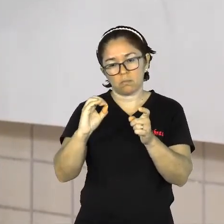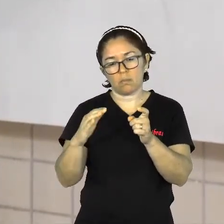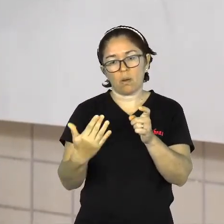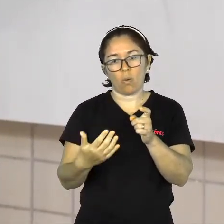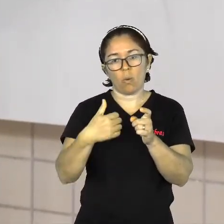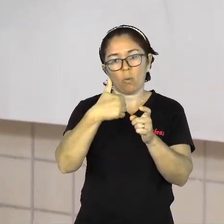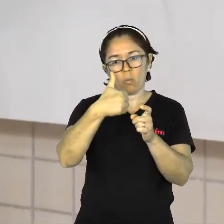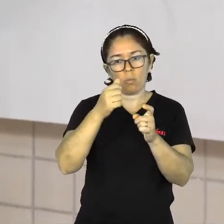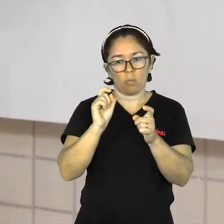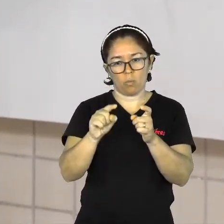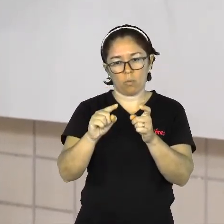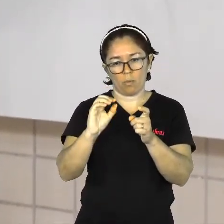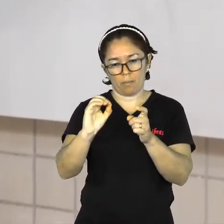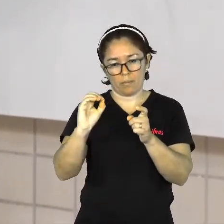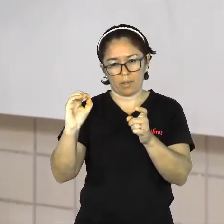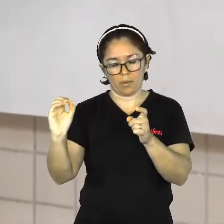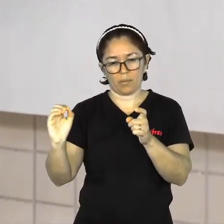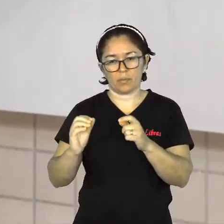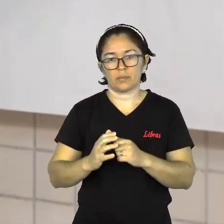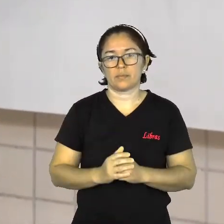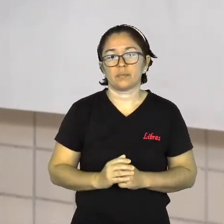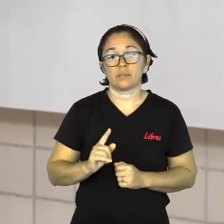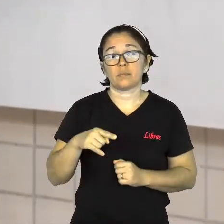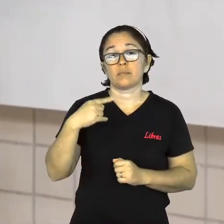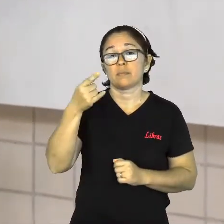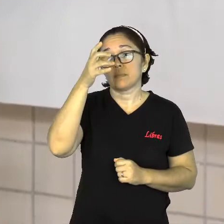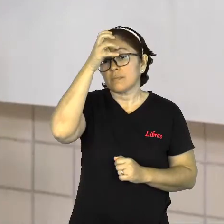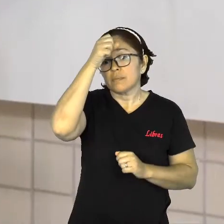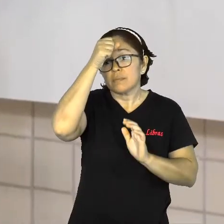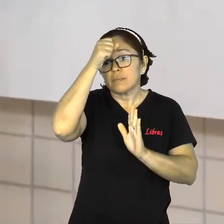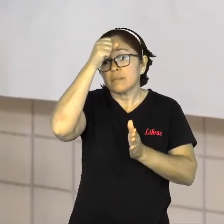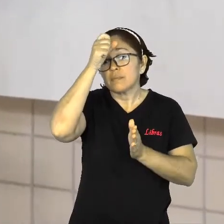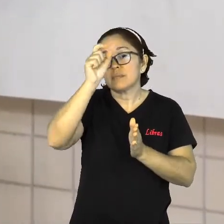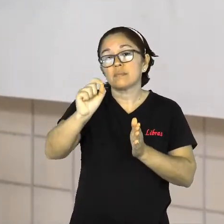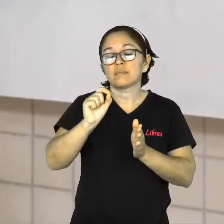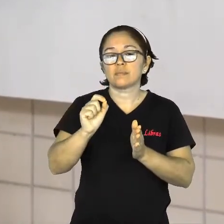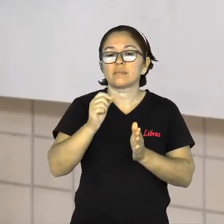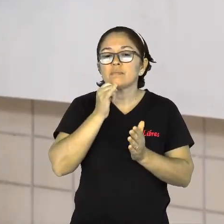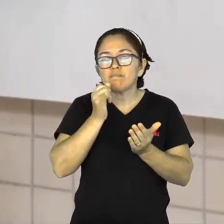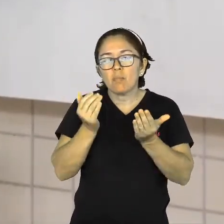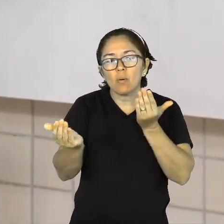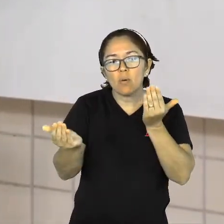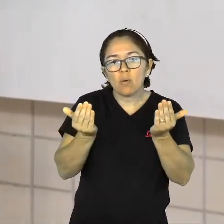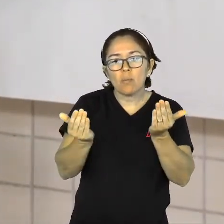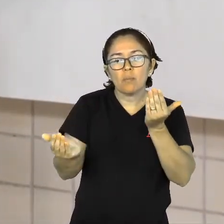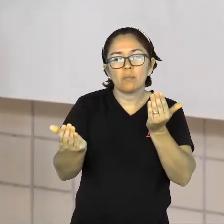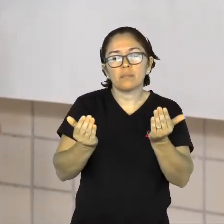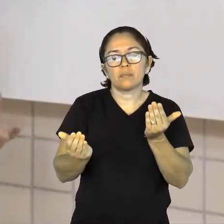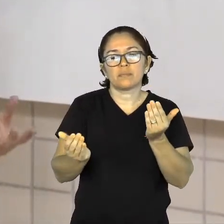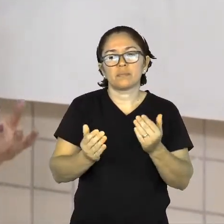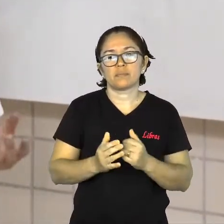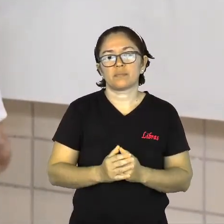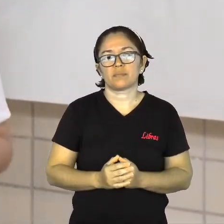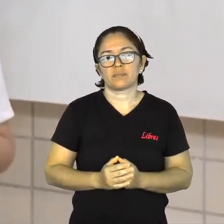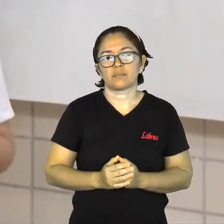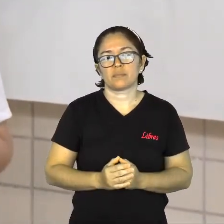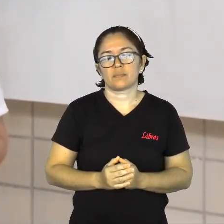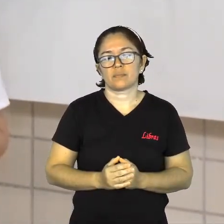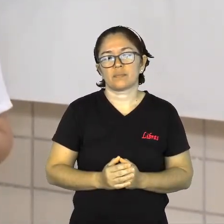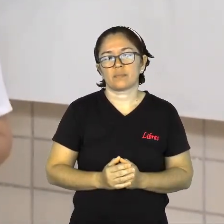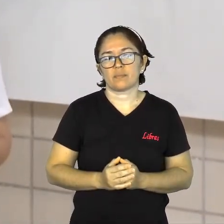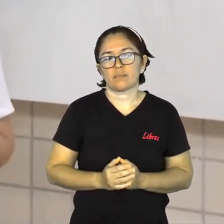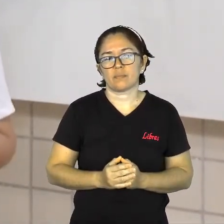da vírgula é por 1000. E depois nós aprendemos comparação. Nós trabalhamos como